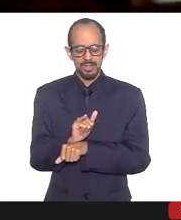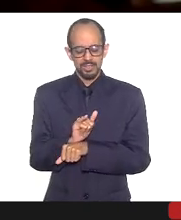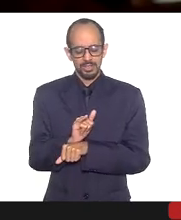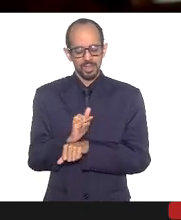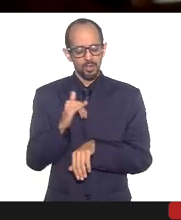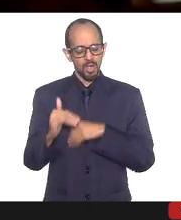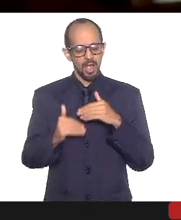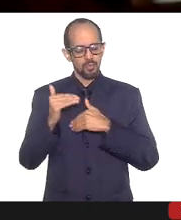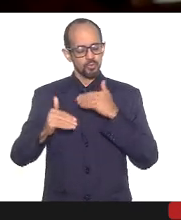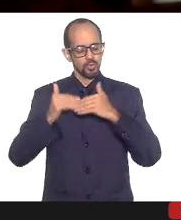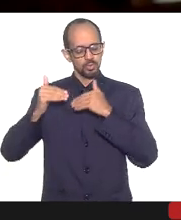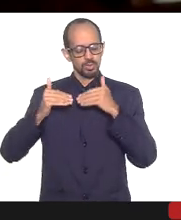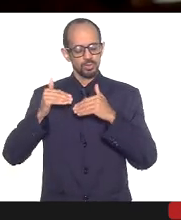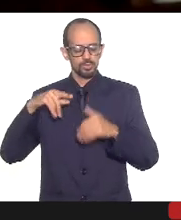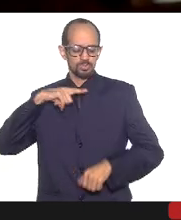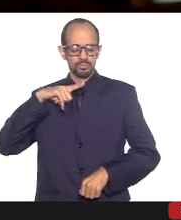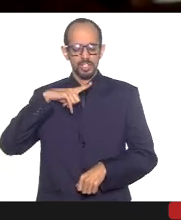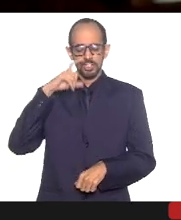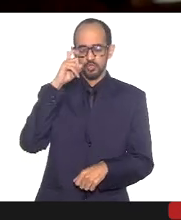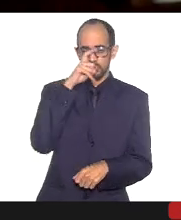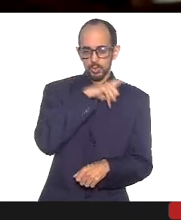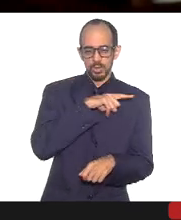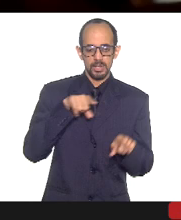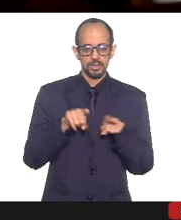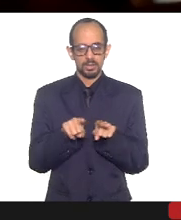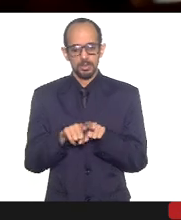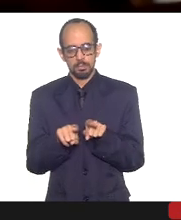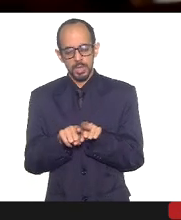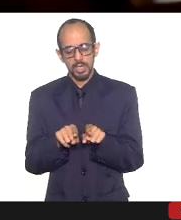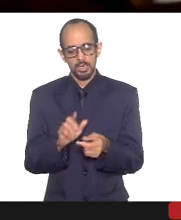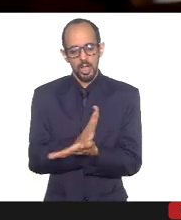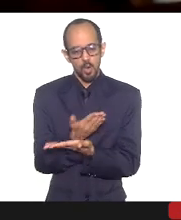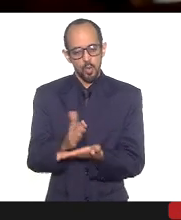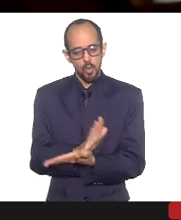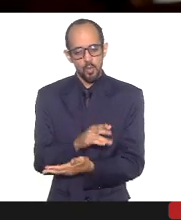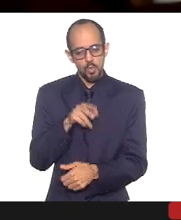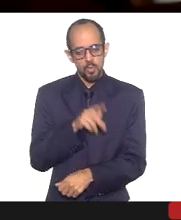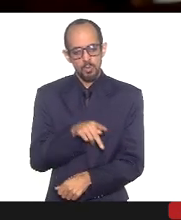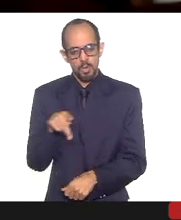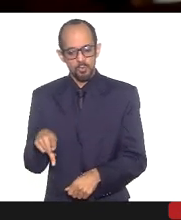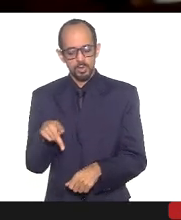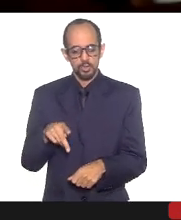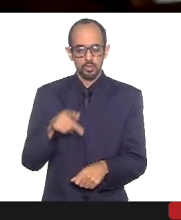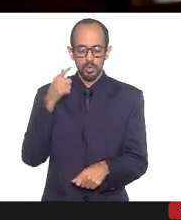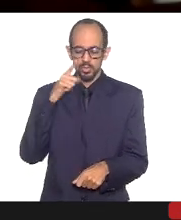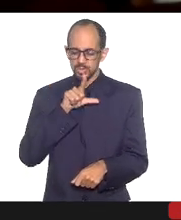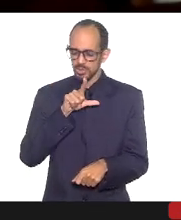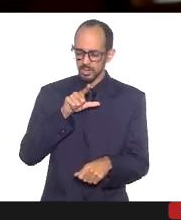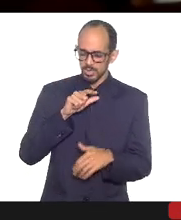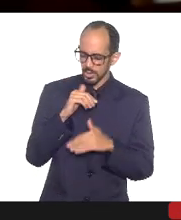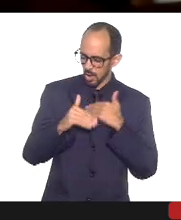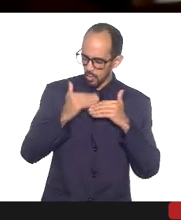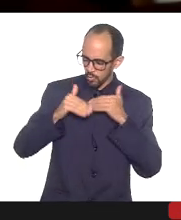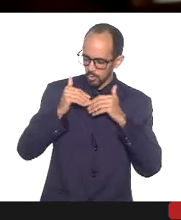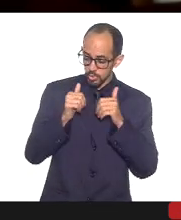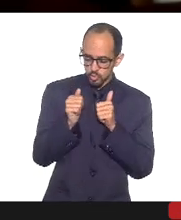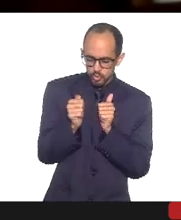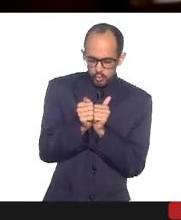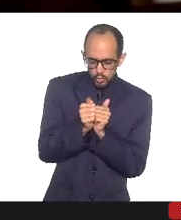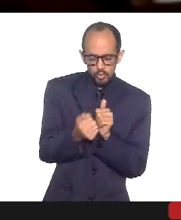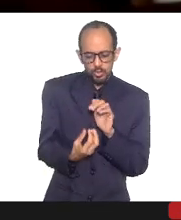para os professores, uma boa parte dos professores, em assimilar esses conteúdos e poder gerar